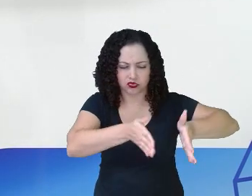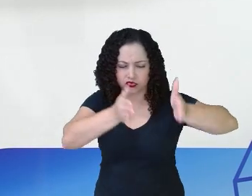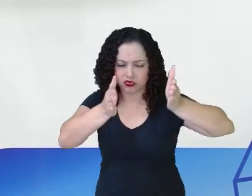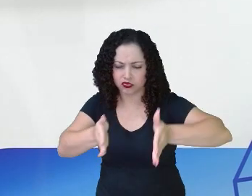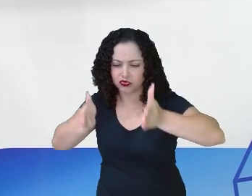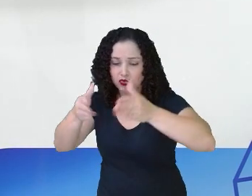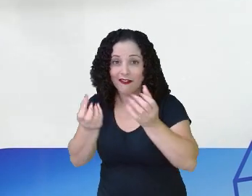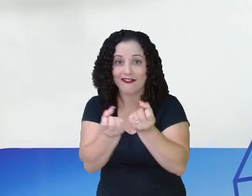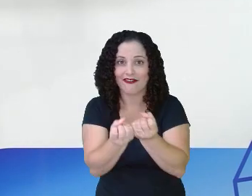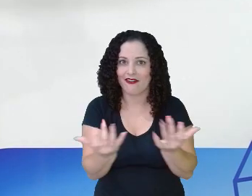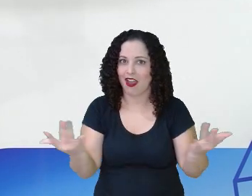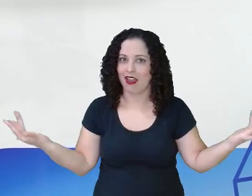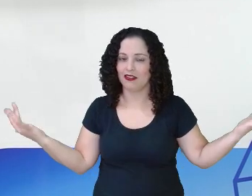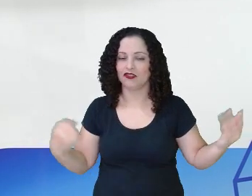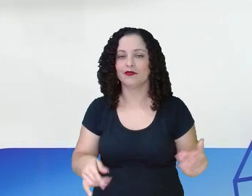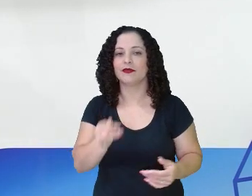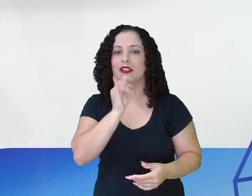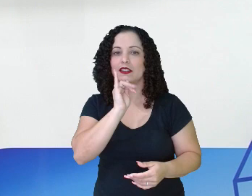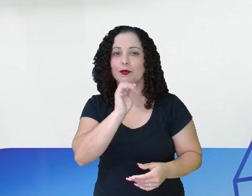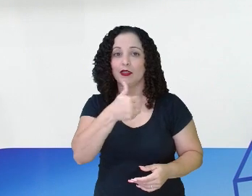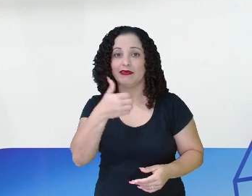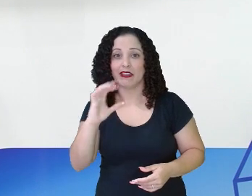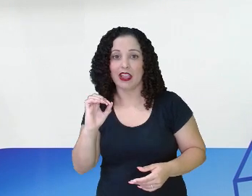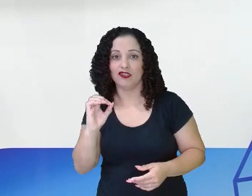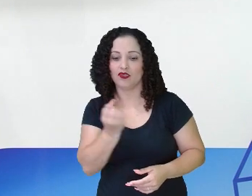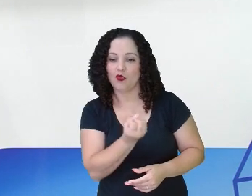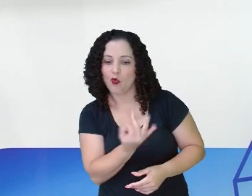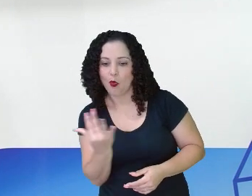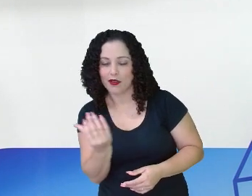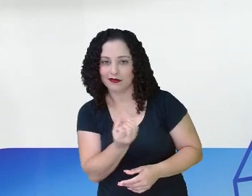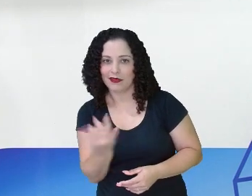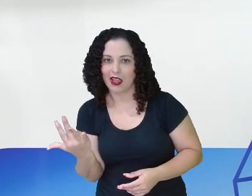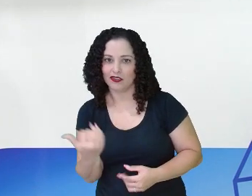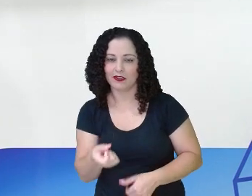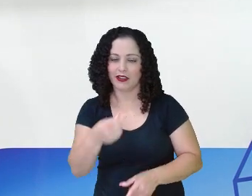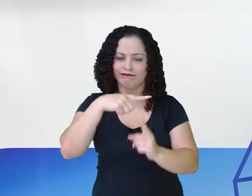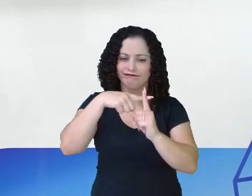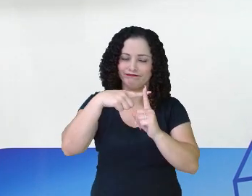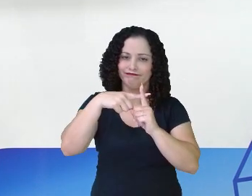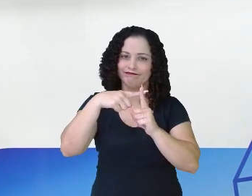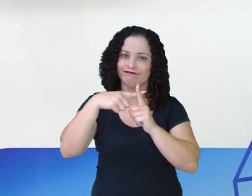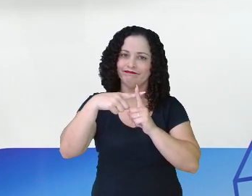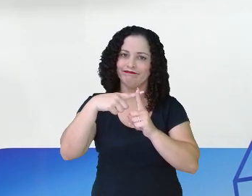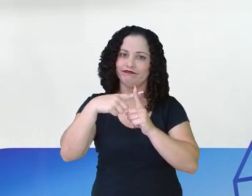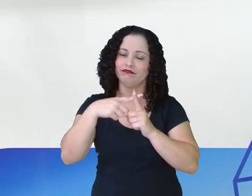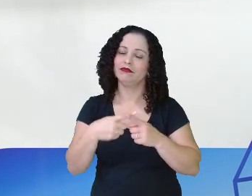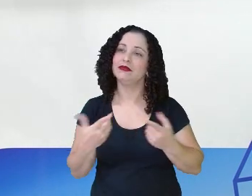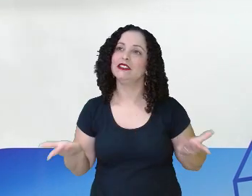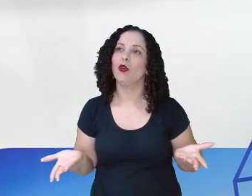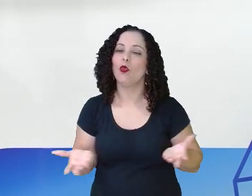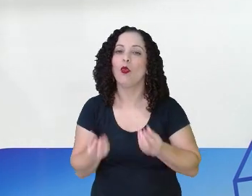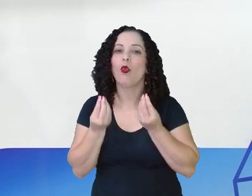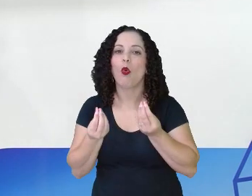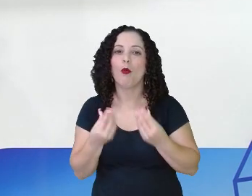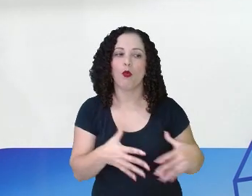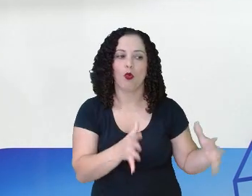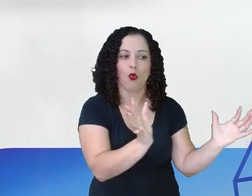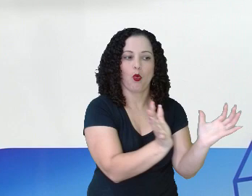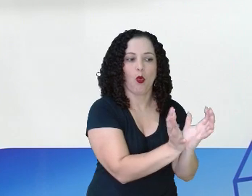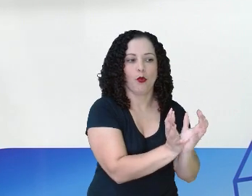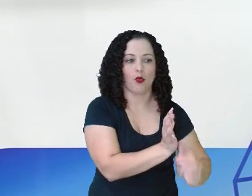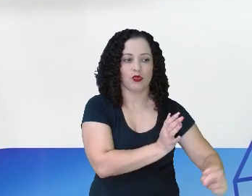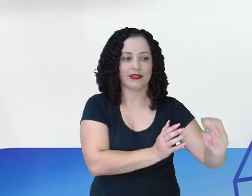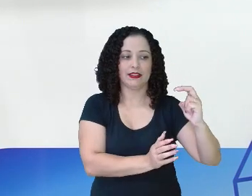exemplo, vamos dizer que você tem 10 valores para você fazer uma adição. O que é que você faz? Faz 5